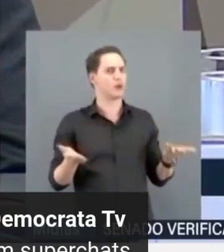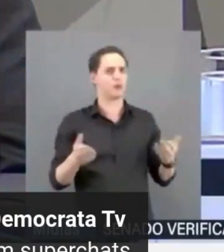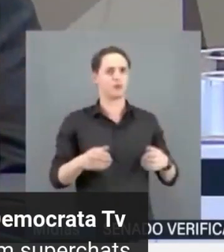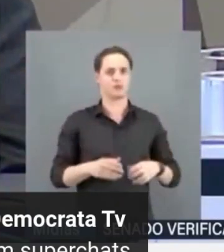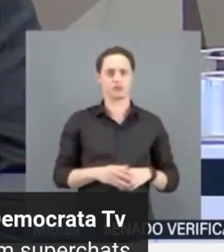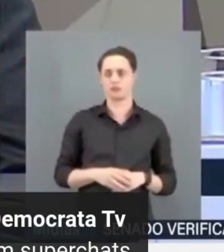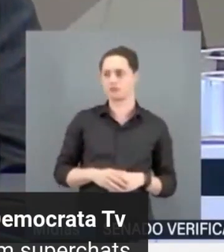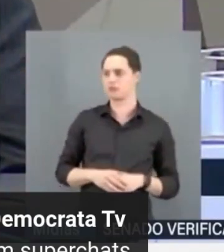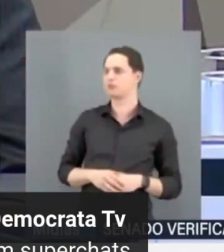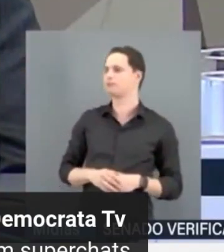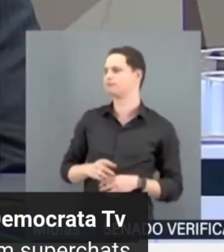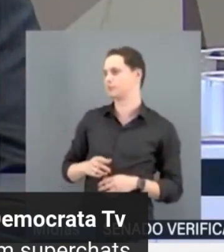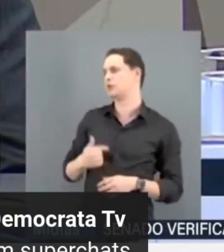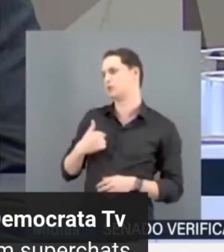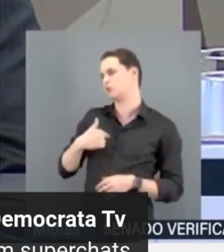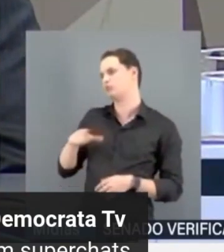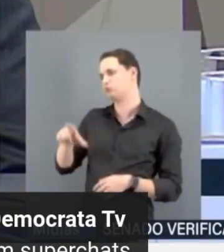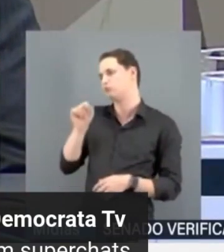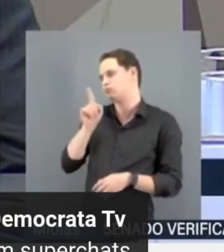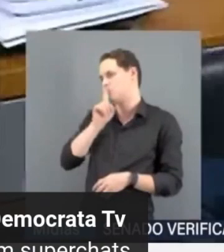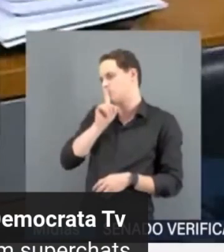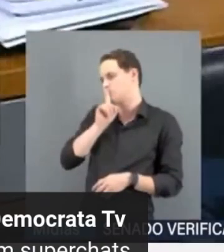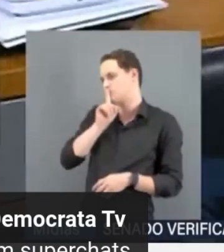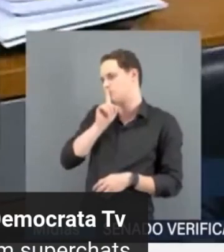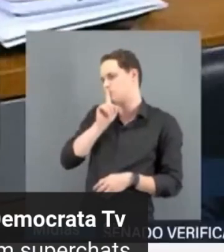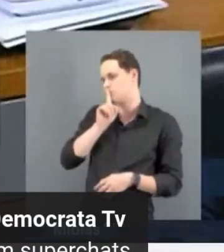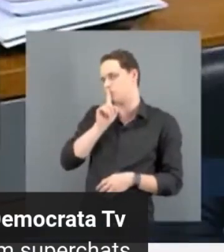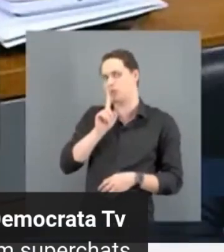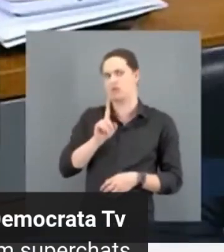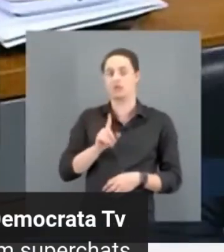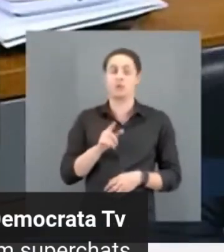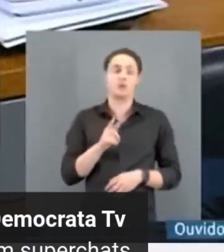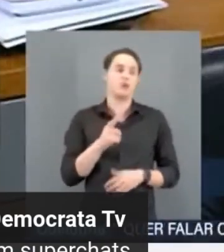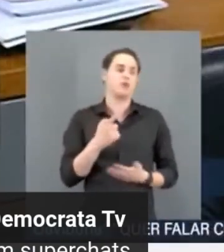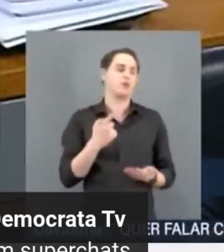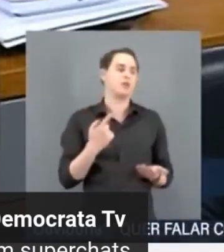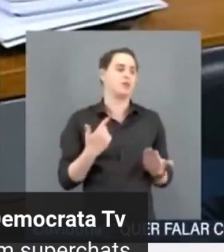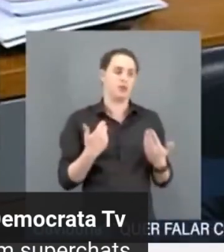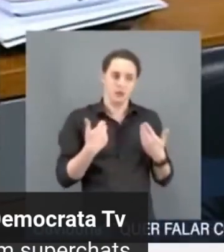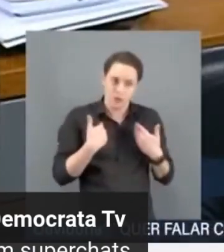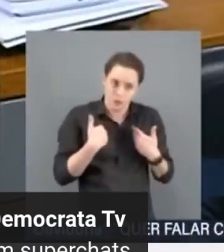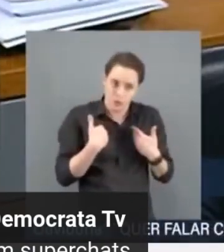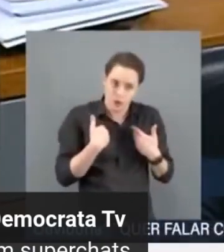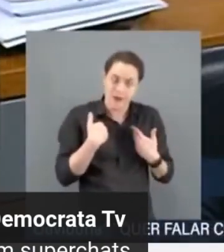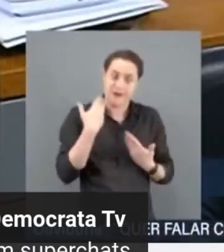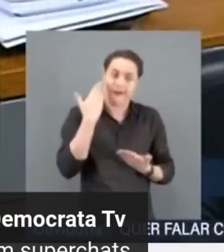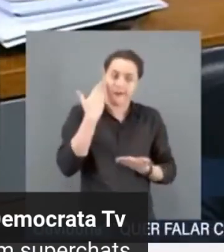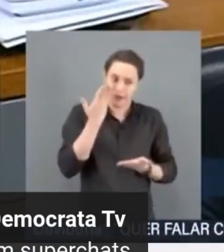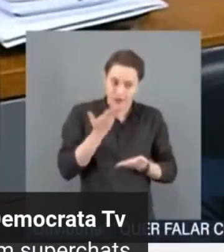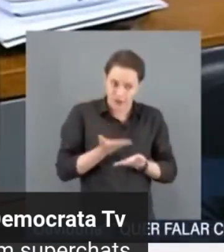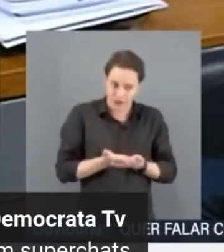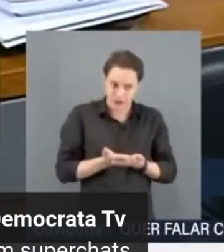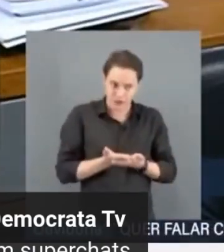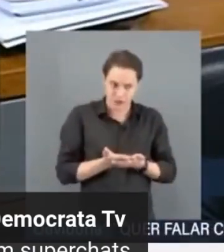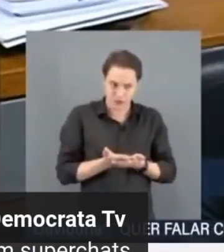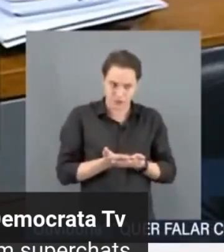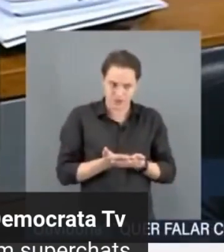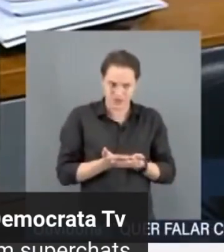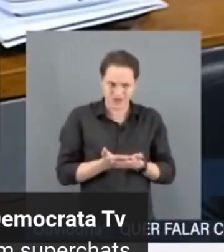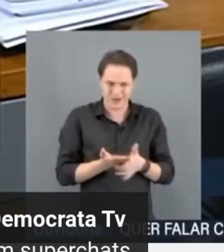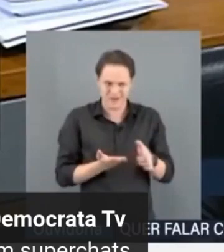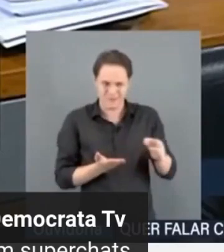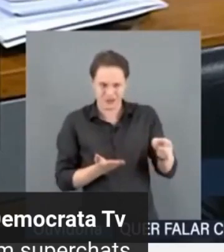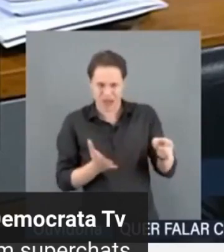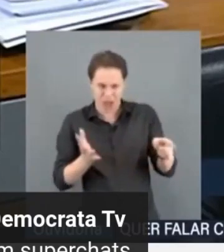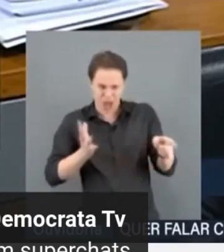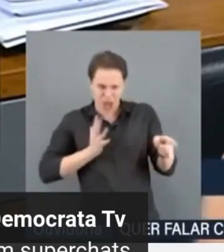Prefiro me manter calado. Mas eu acredito que o senhor não tenha ficado rico nos últimos